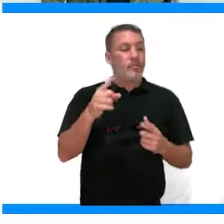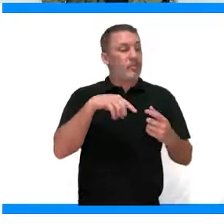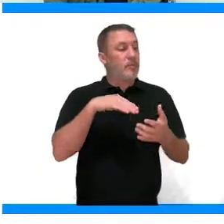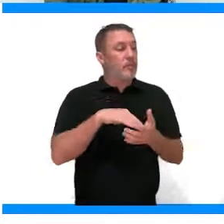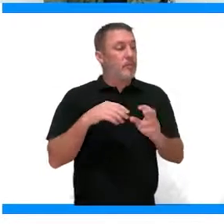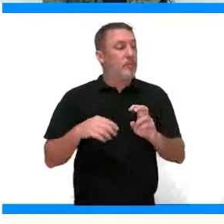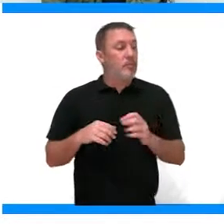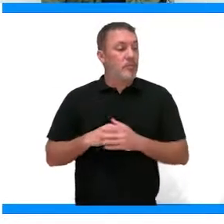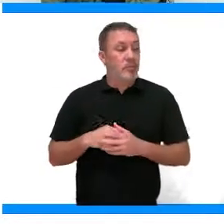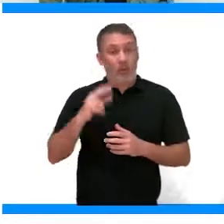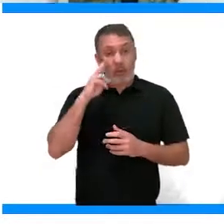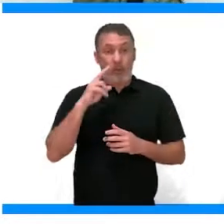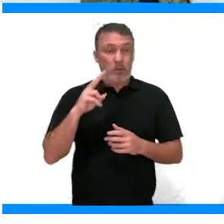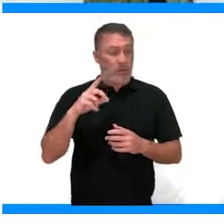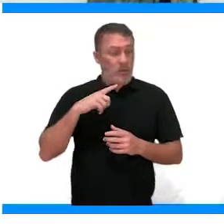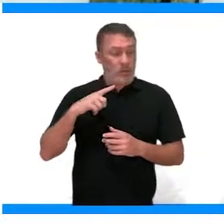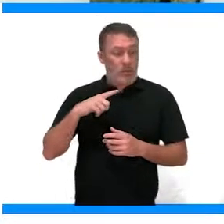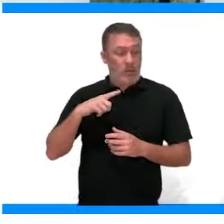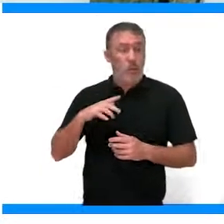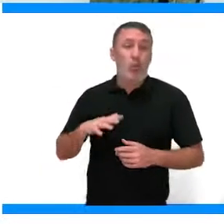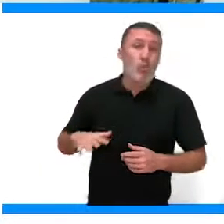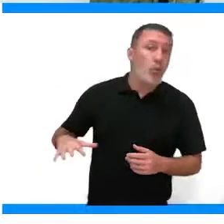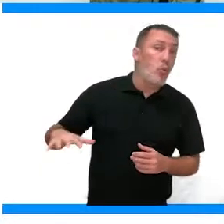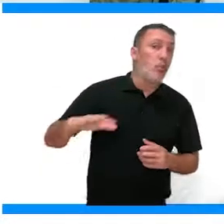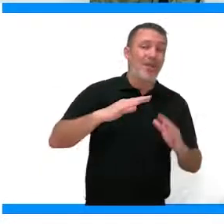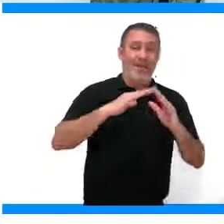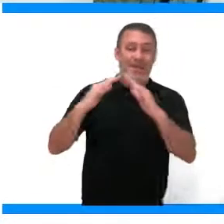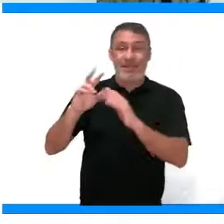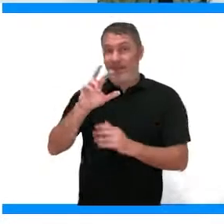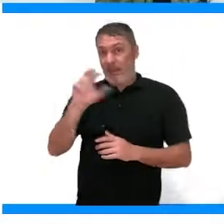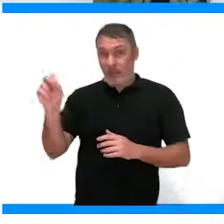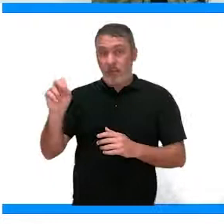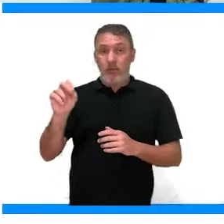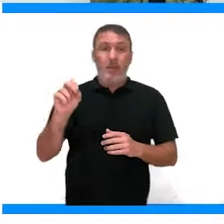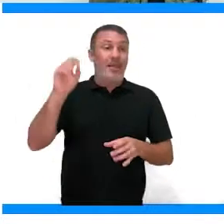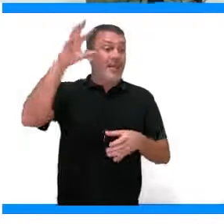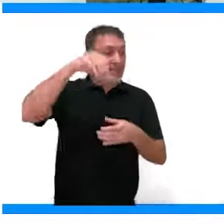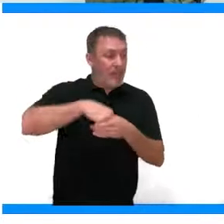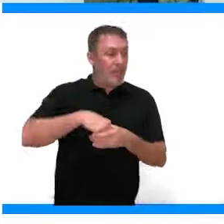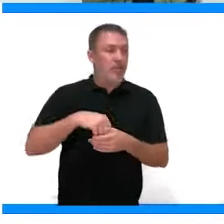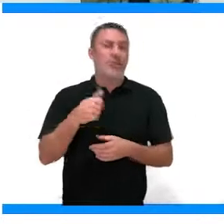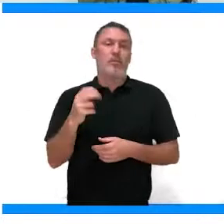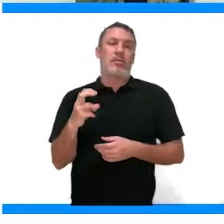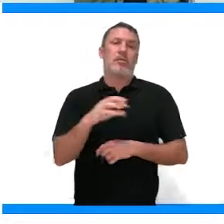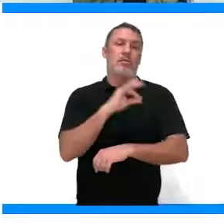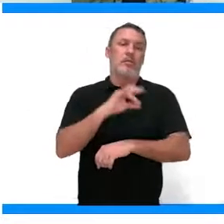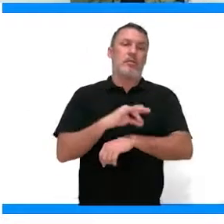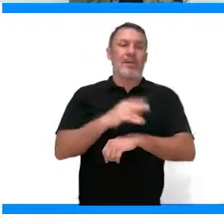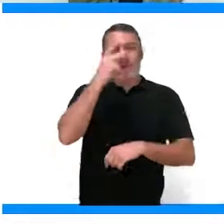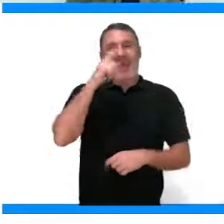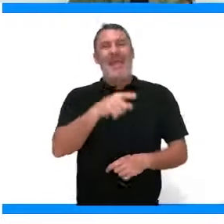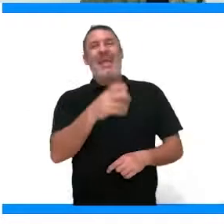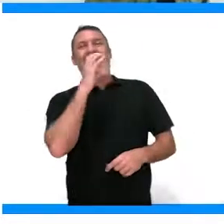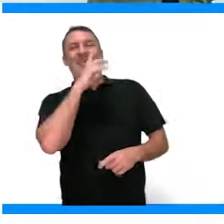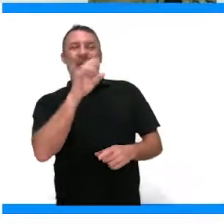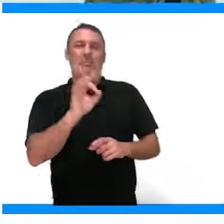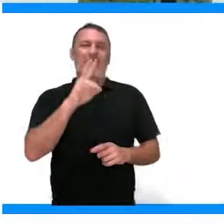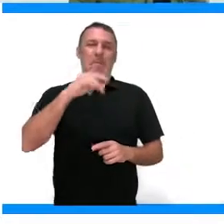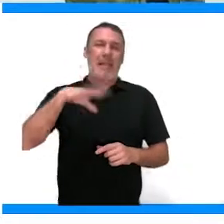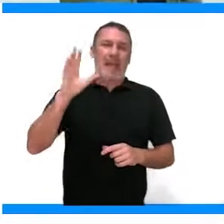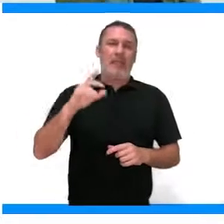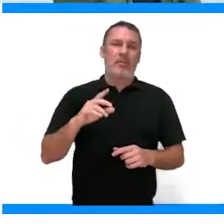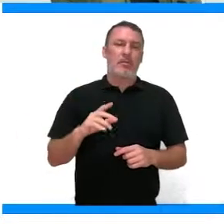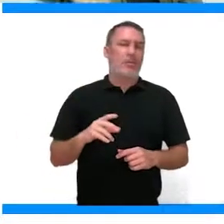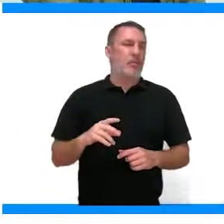E no bairro 5? Eu tenho 15 mosquito maior do que 1. Aí um noobzinho apressado, aí o percentual vai